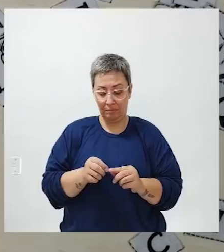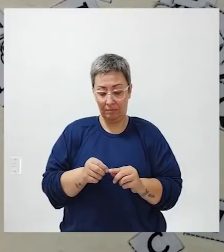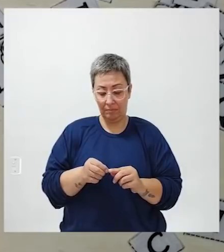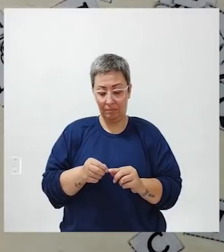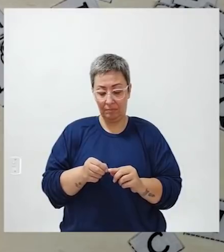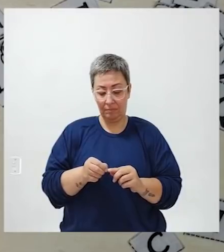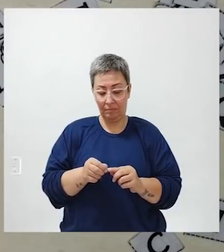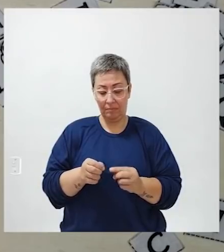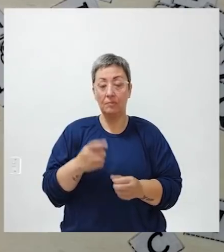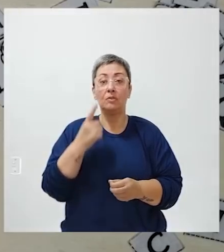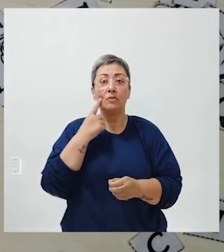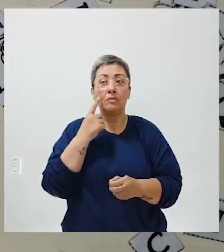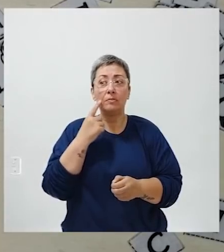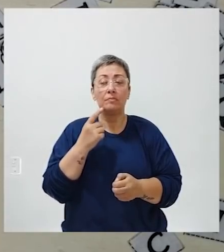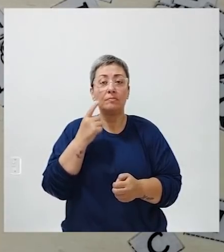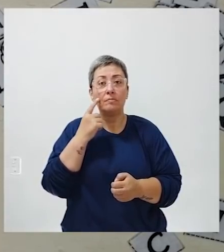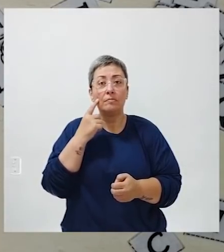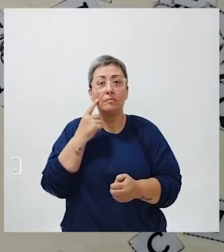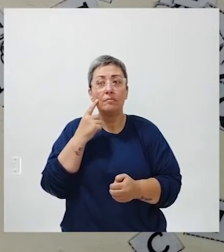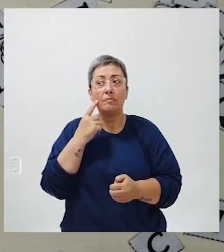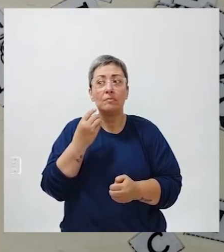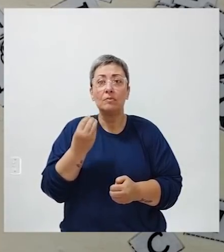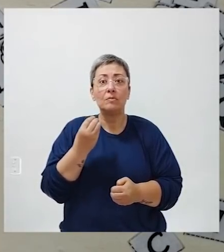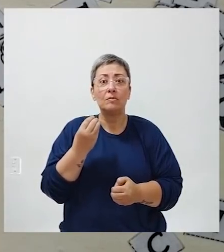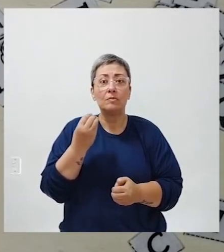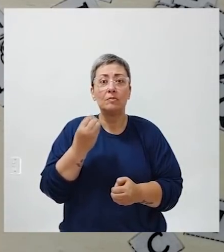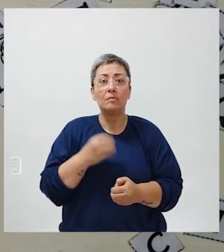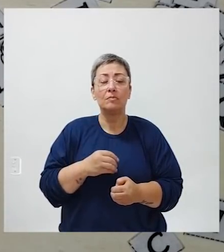Deixa eu ver. Deixa eu ver como ficou.